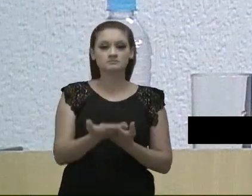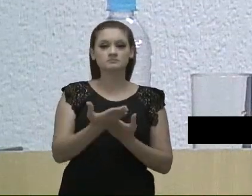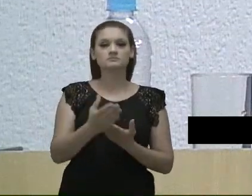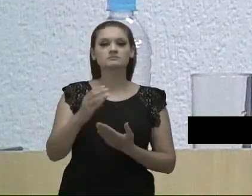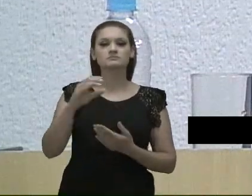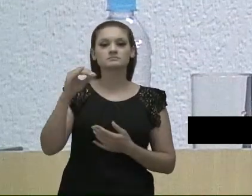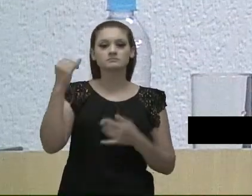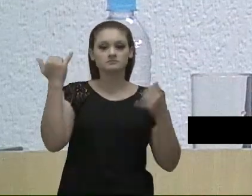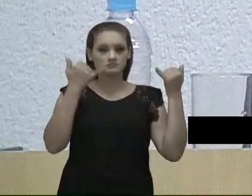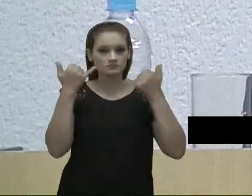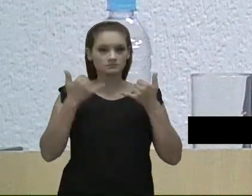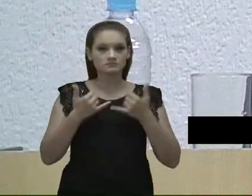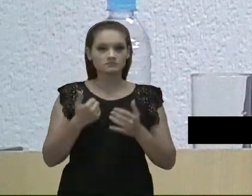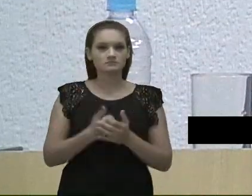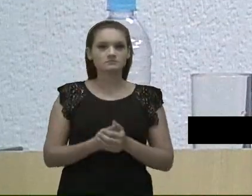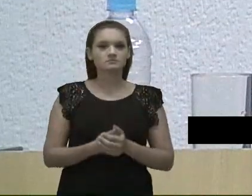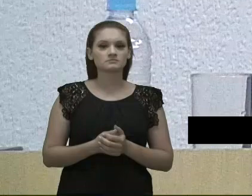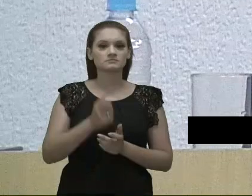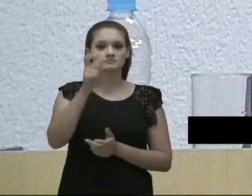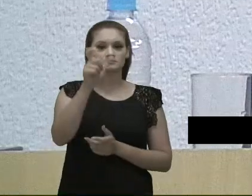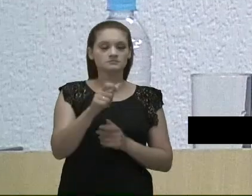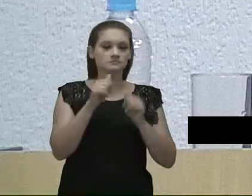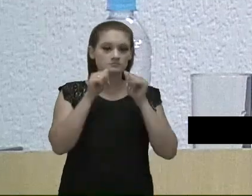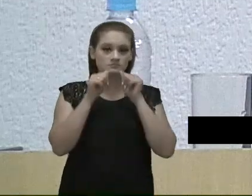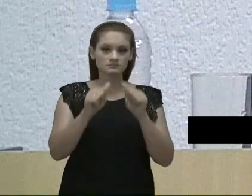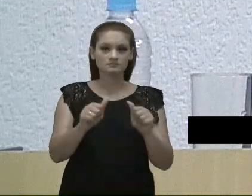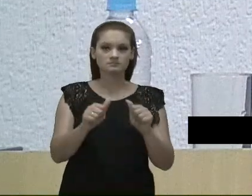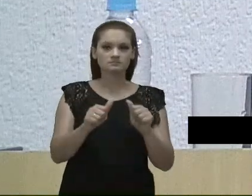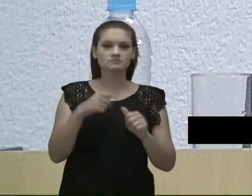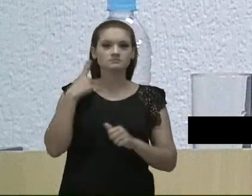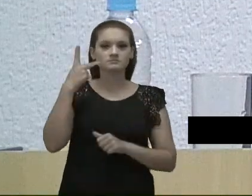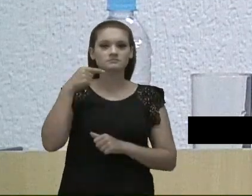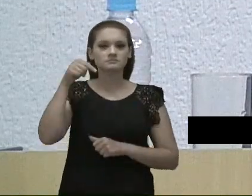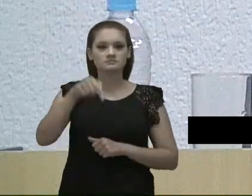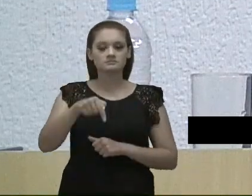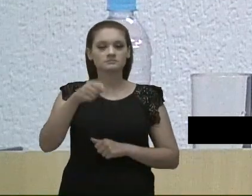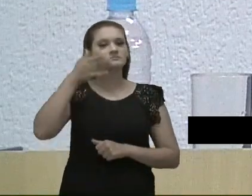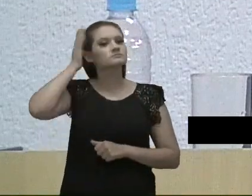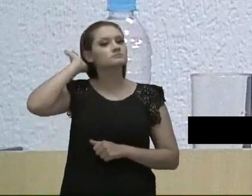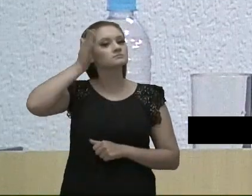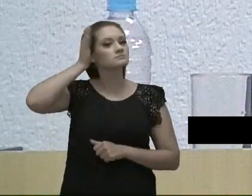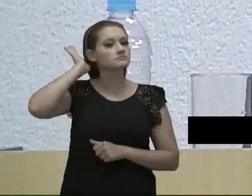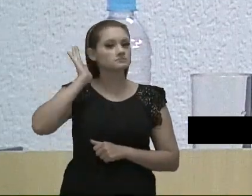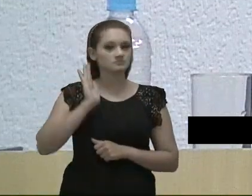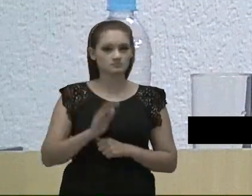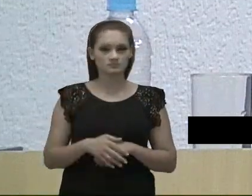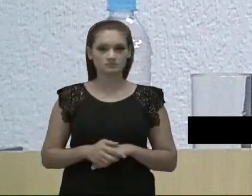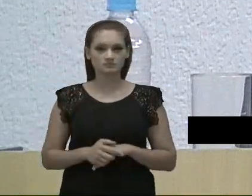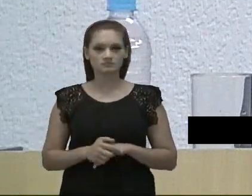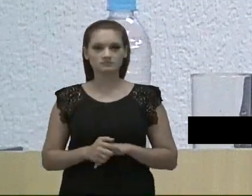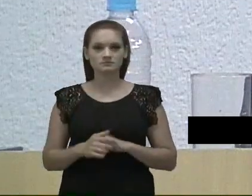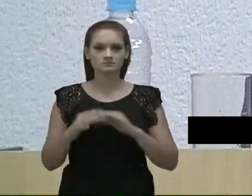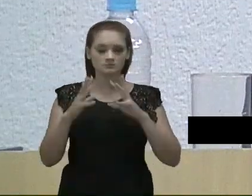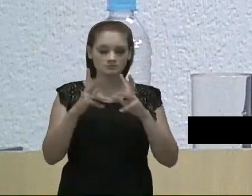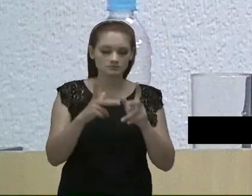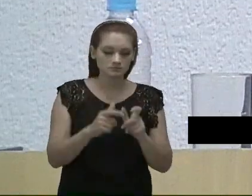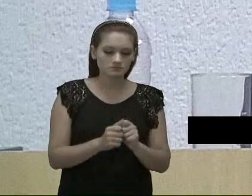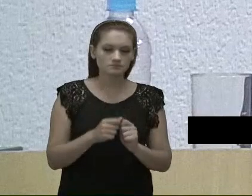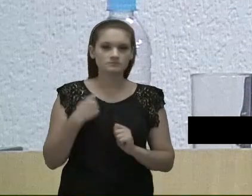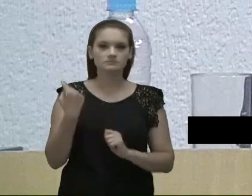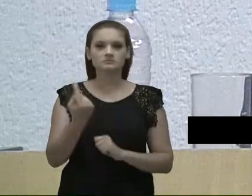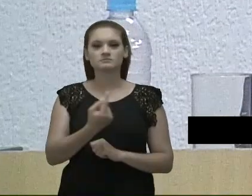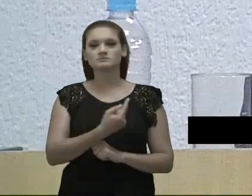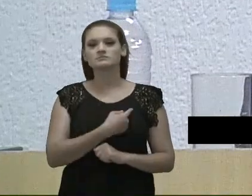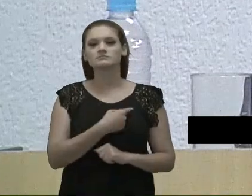informações para esse assessor aí de um vereador aqui na cidade de Taubaté. Mediante a todo esse fato que a gente